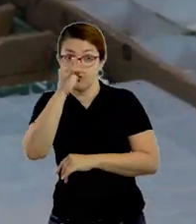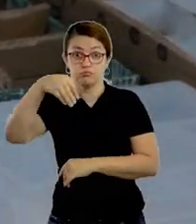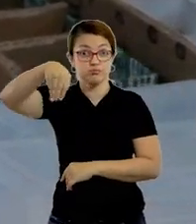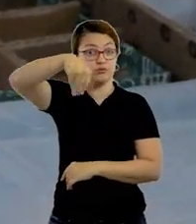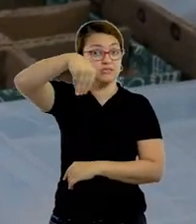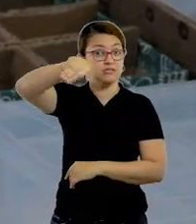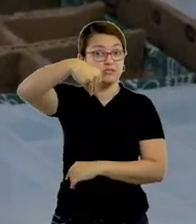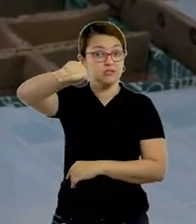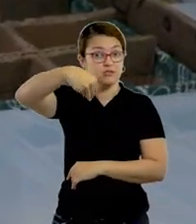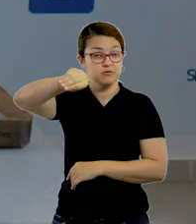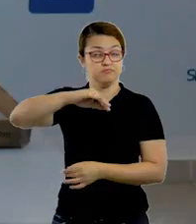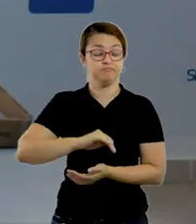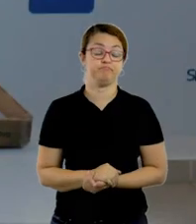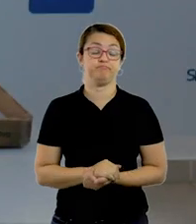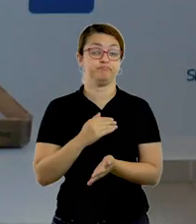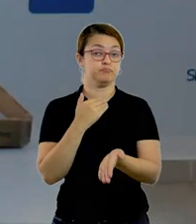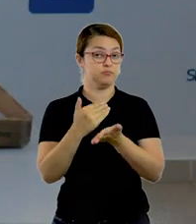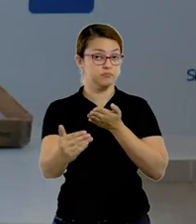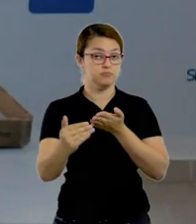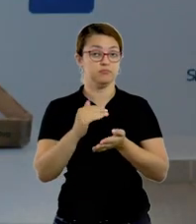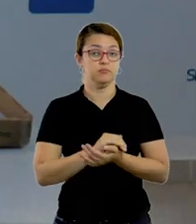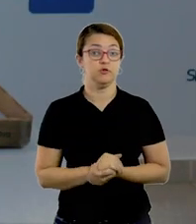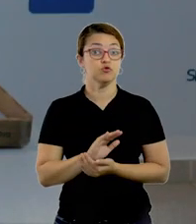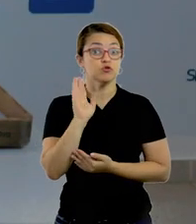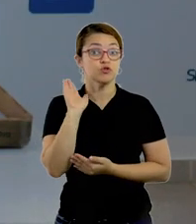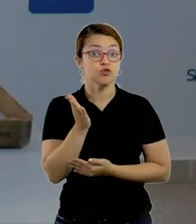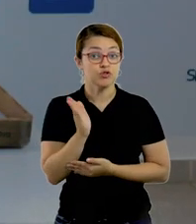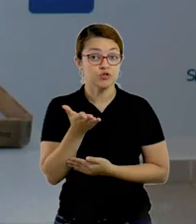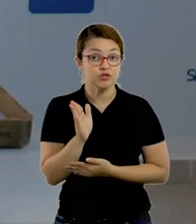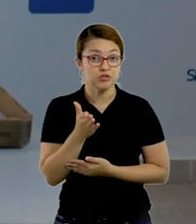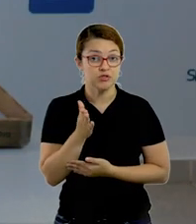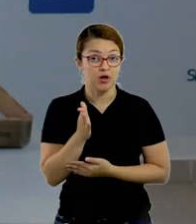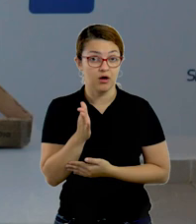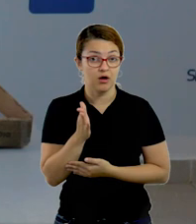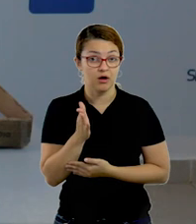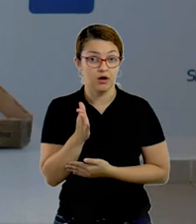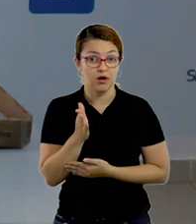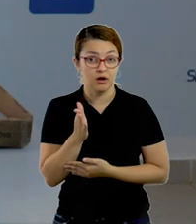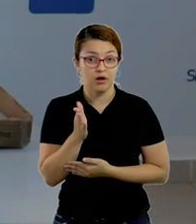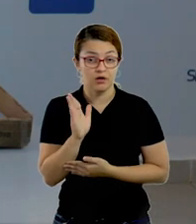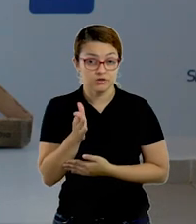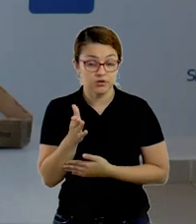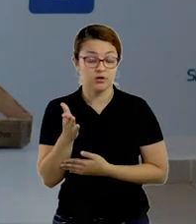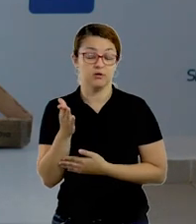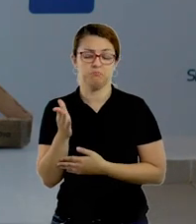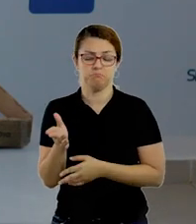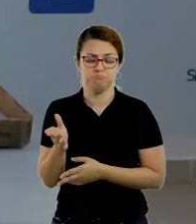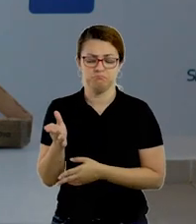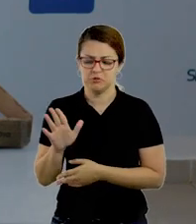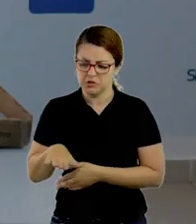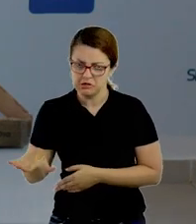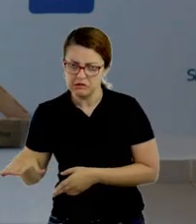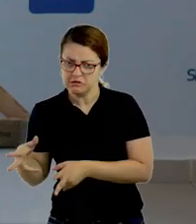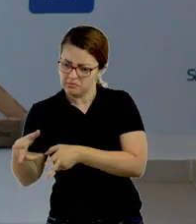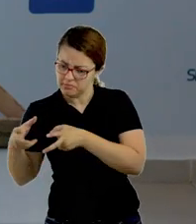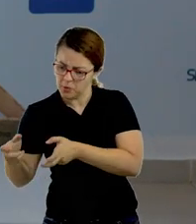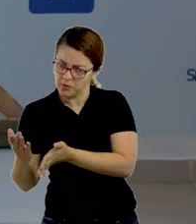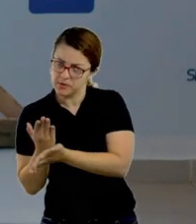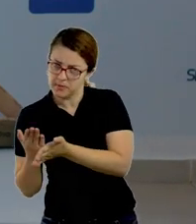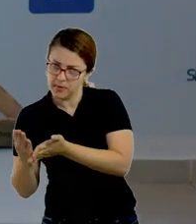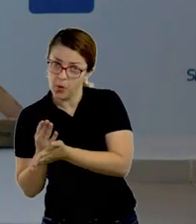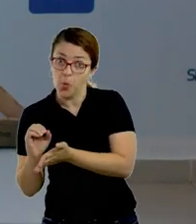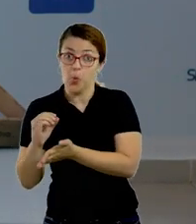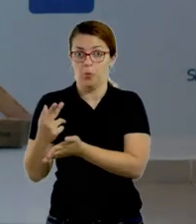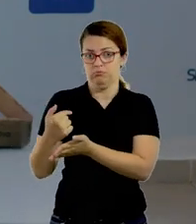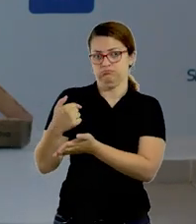aí você, no começo, você já separa. Ou a criança separa se ela já perceber, ou você separa